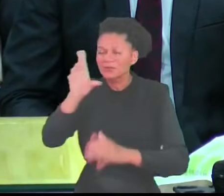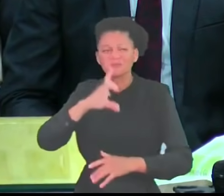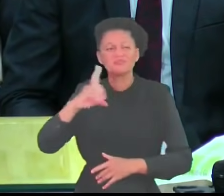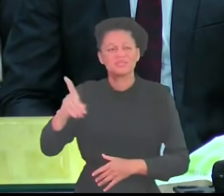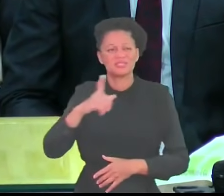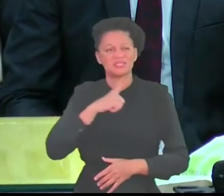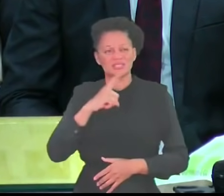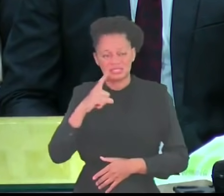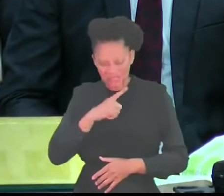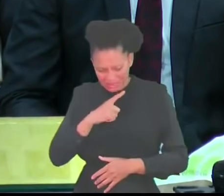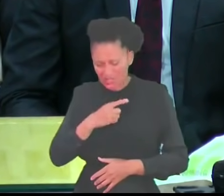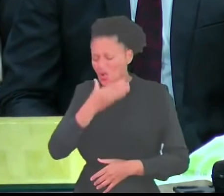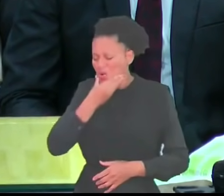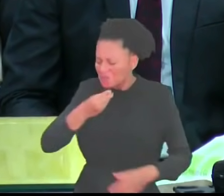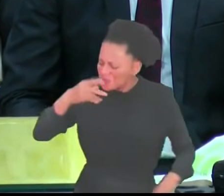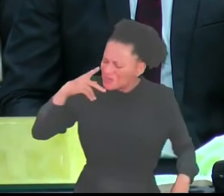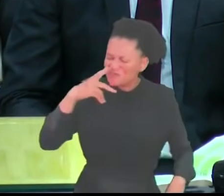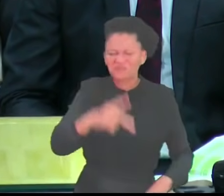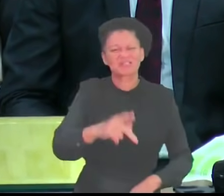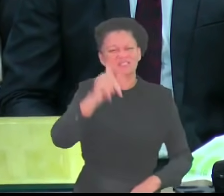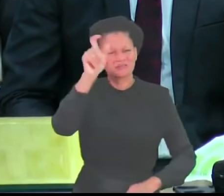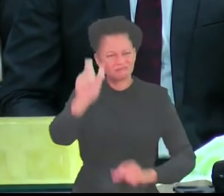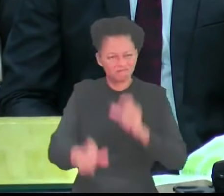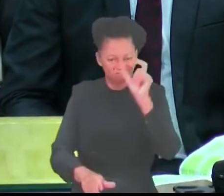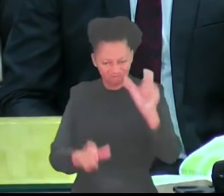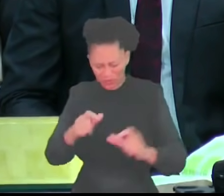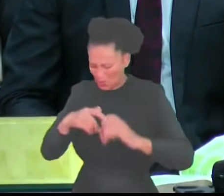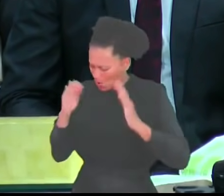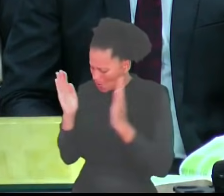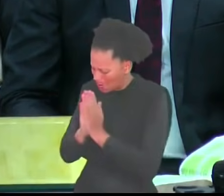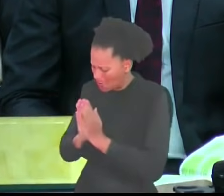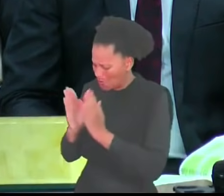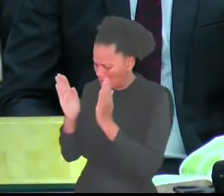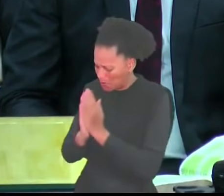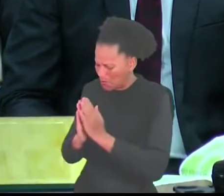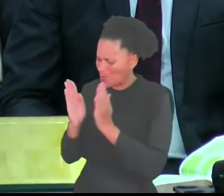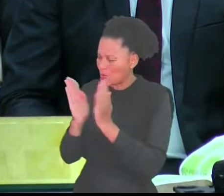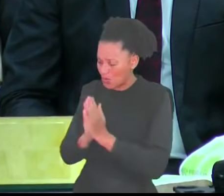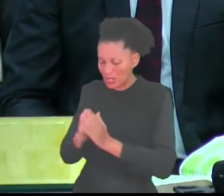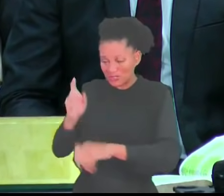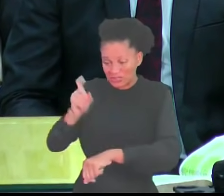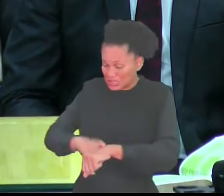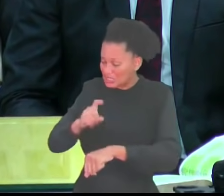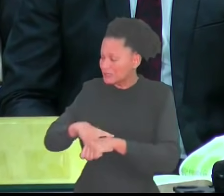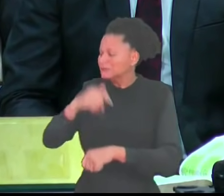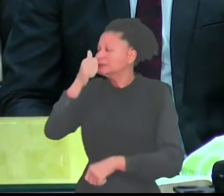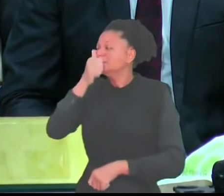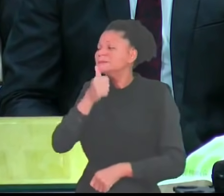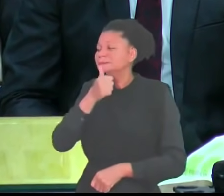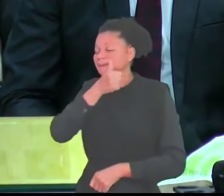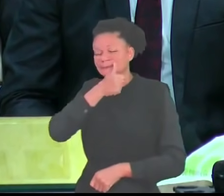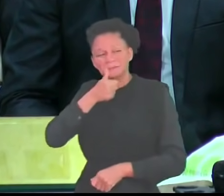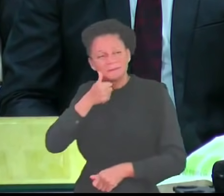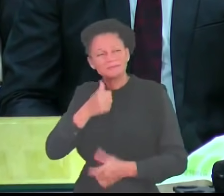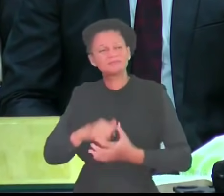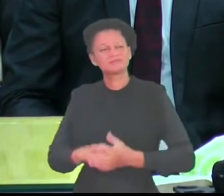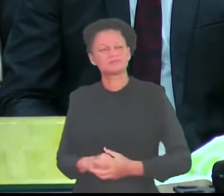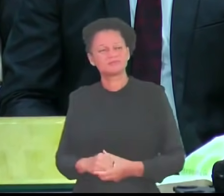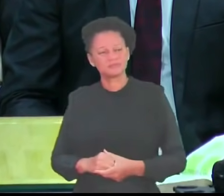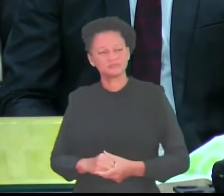Ainda existe profetas que entram na oração na hora do sacrifício.